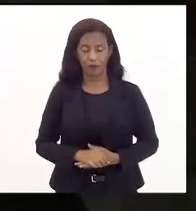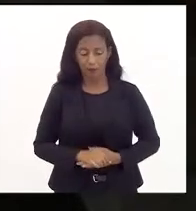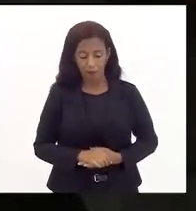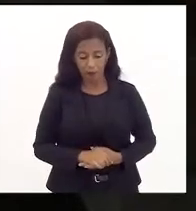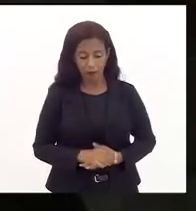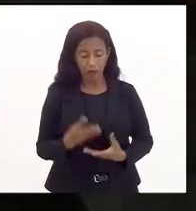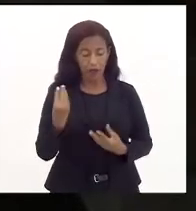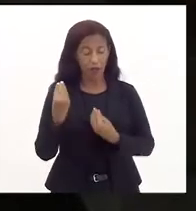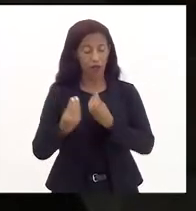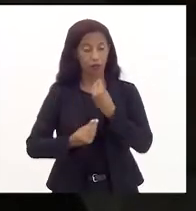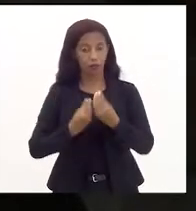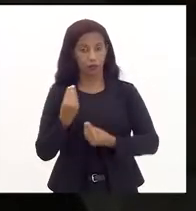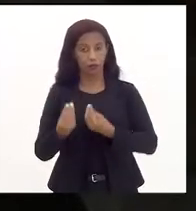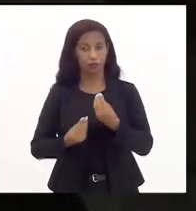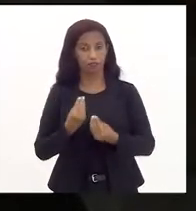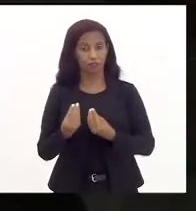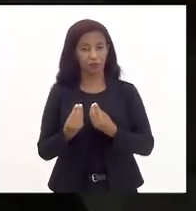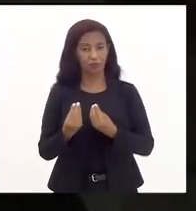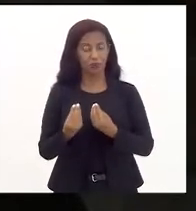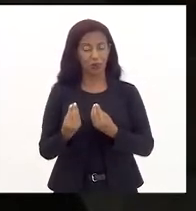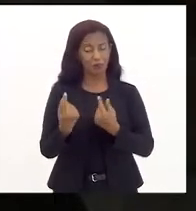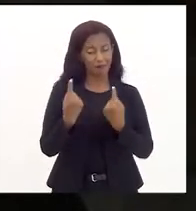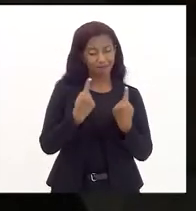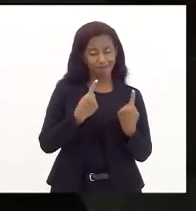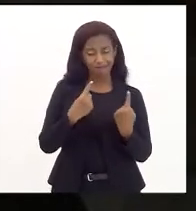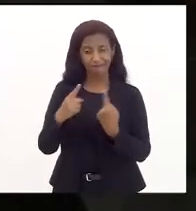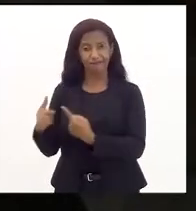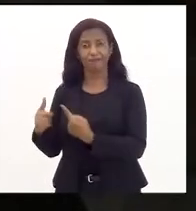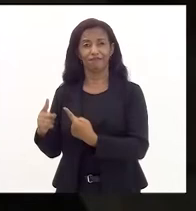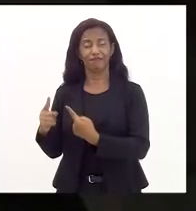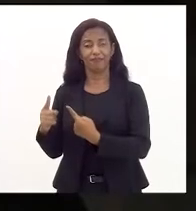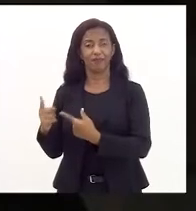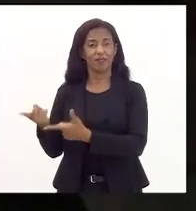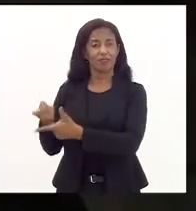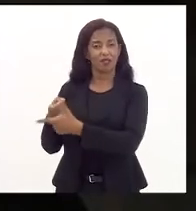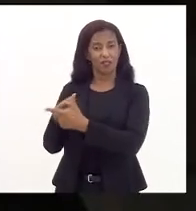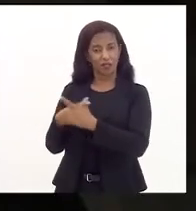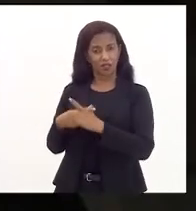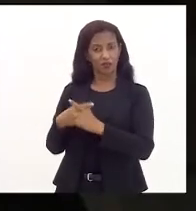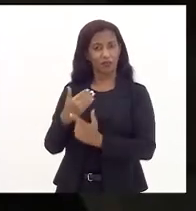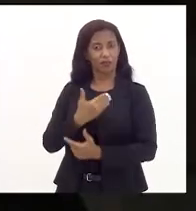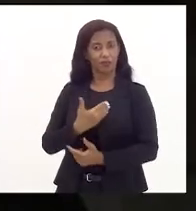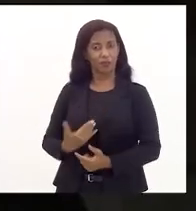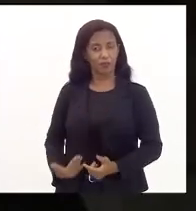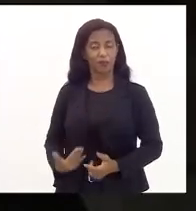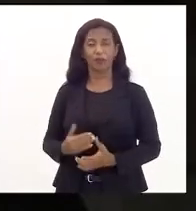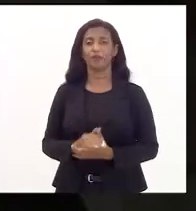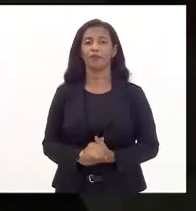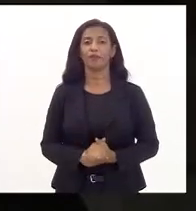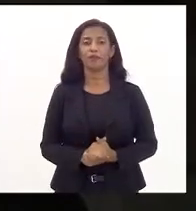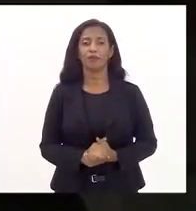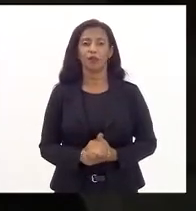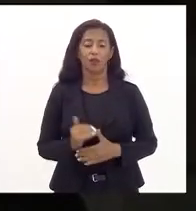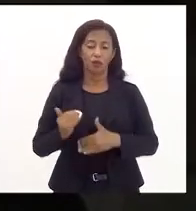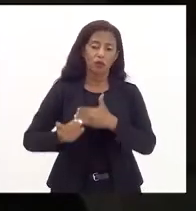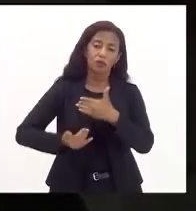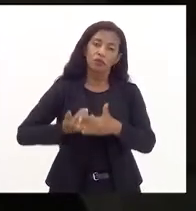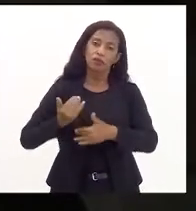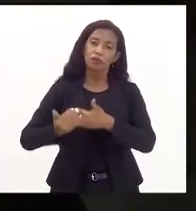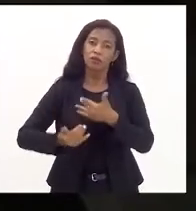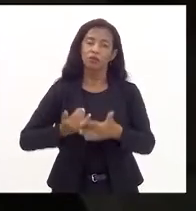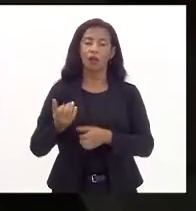e como enfrentar essa dívida pública nos